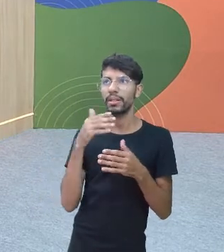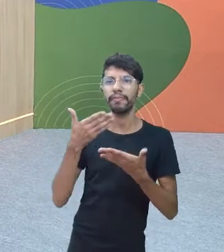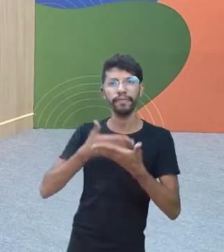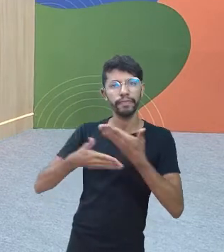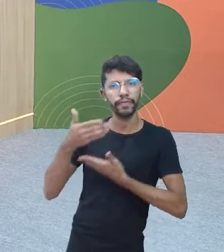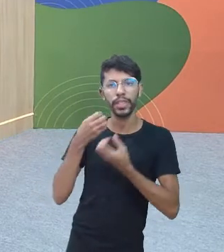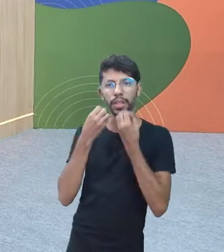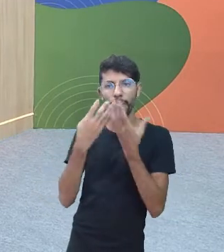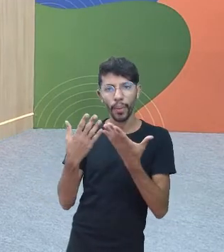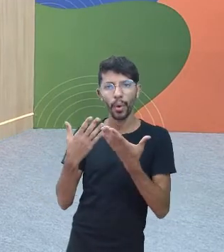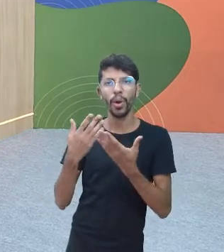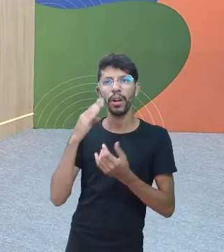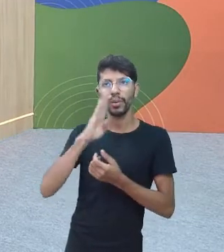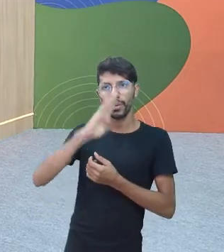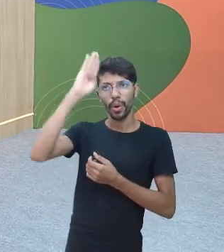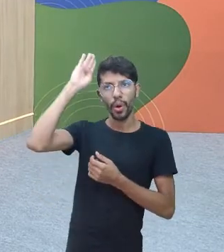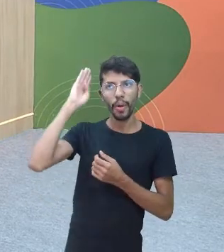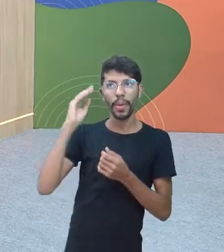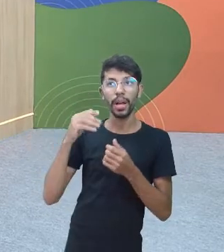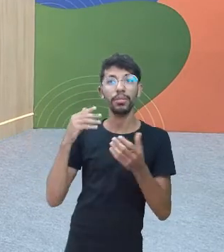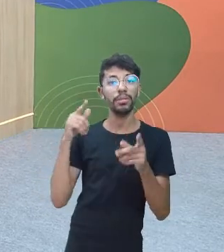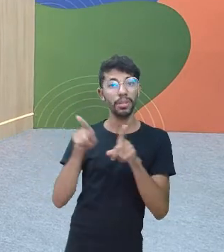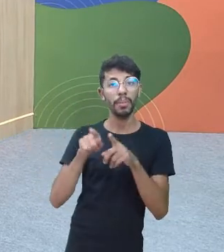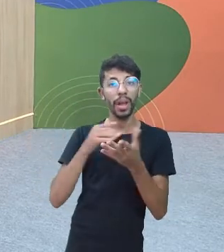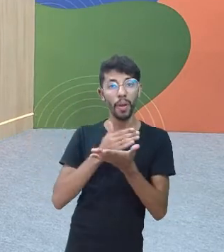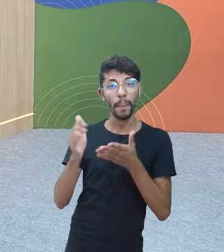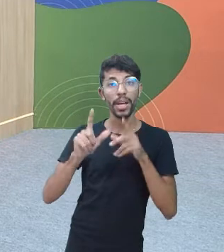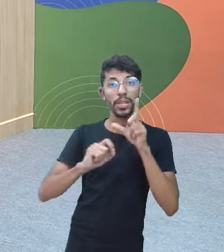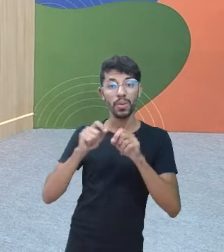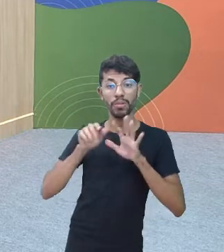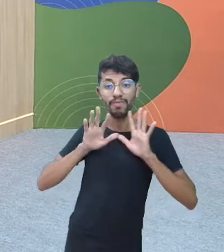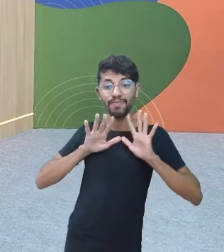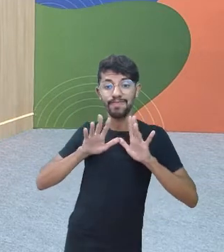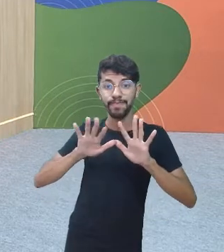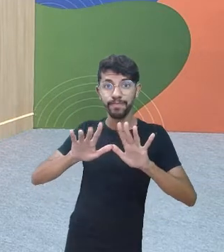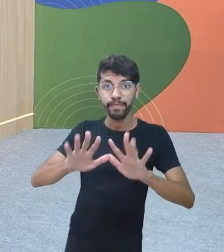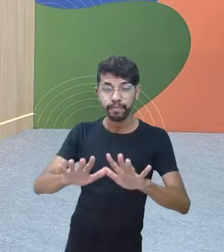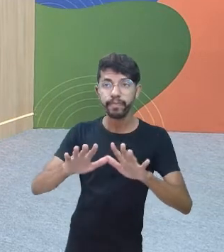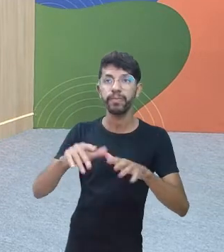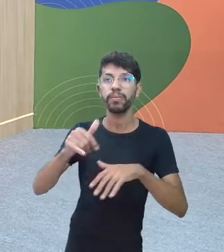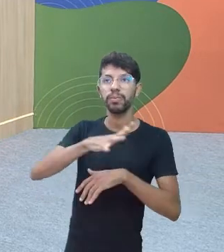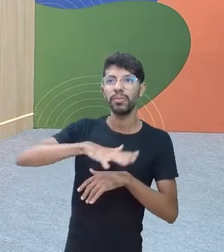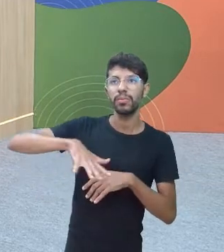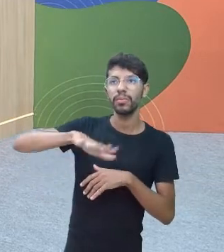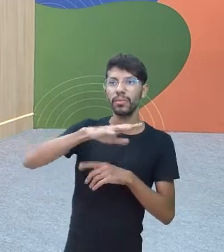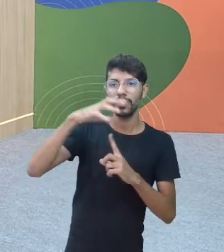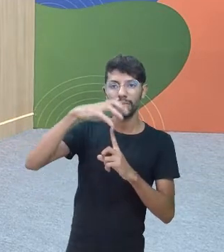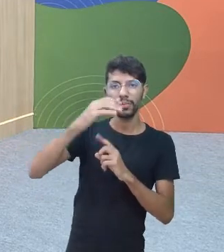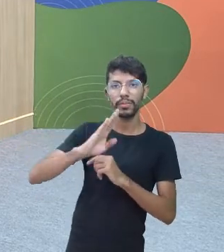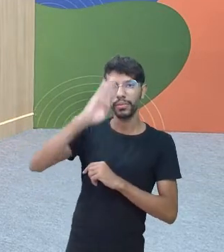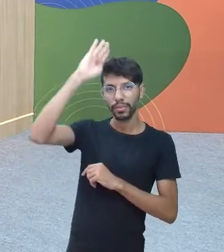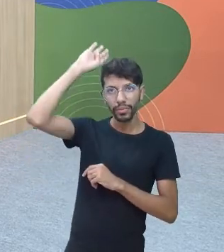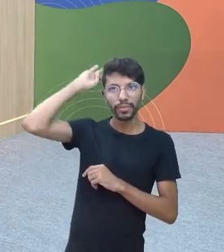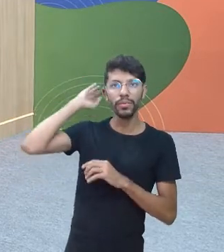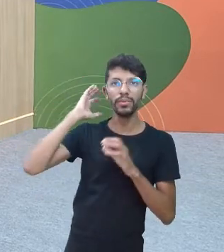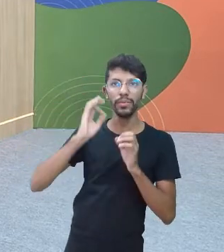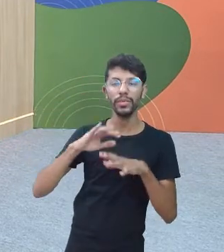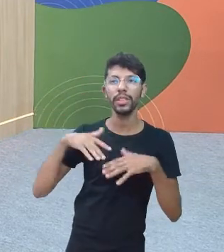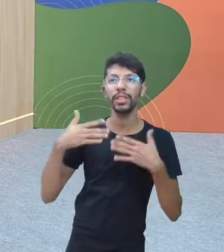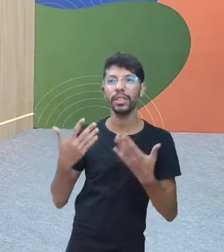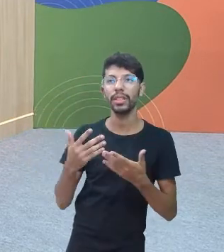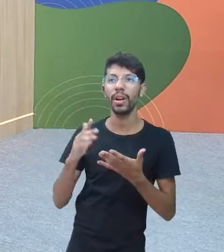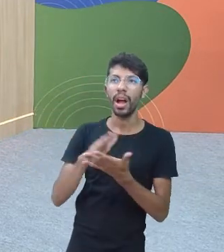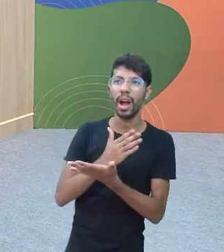passassem a adentrar, a invadir os territórios romanos. Eles até tentaram, né, o Império Romano até tentou fazer com que esses